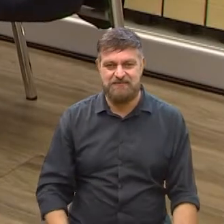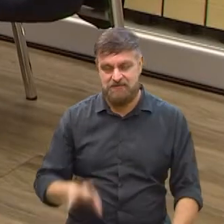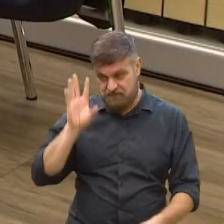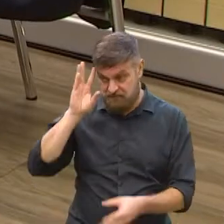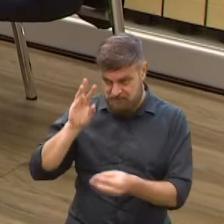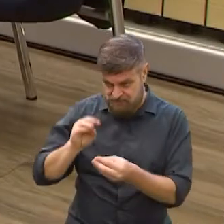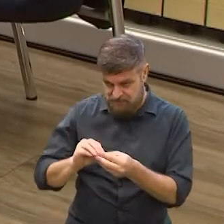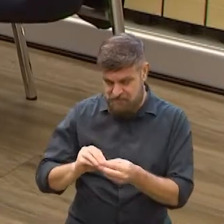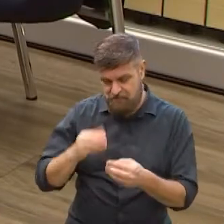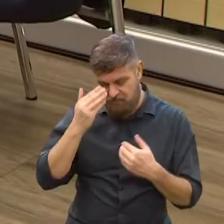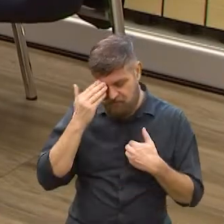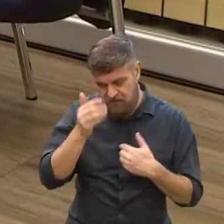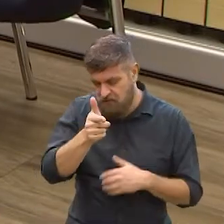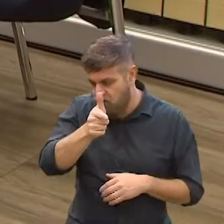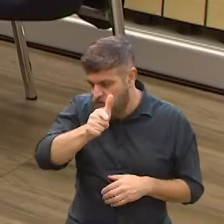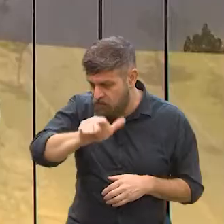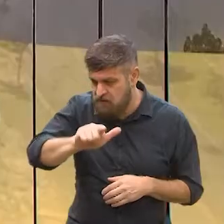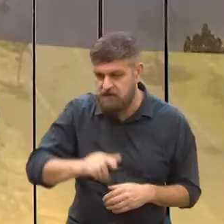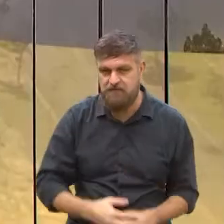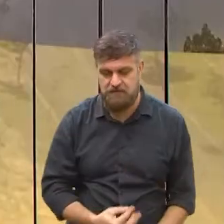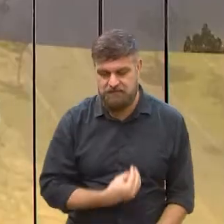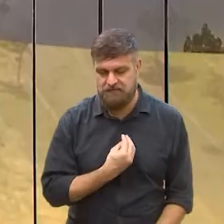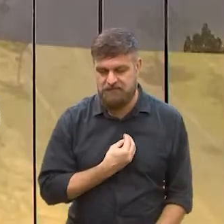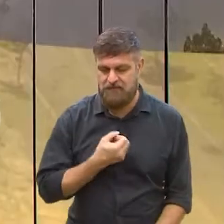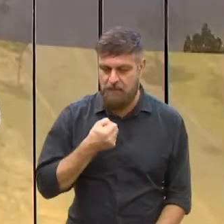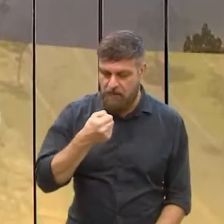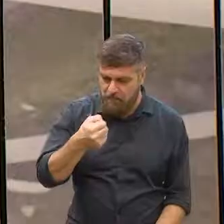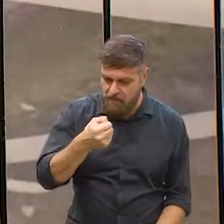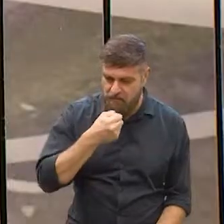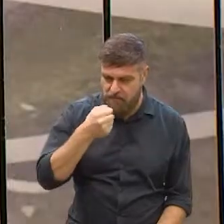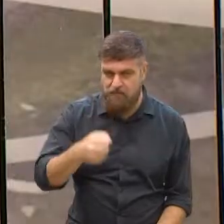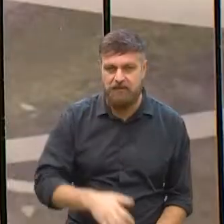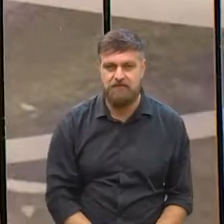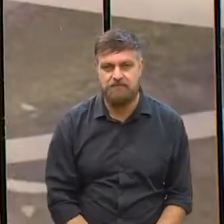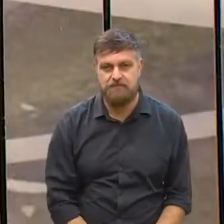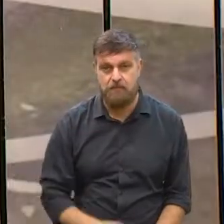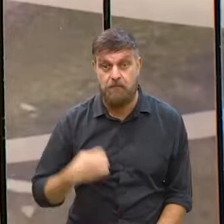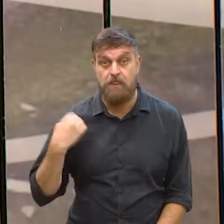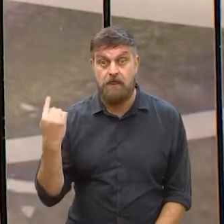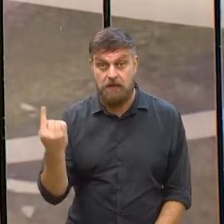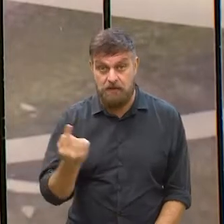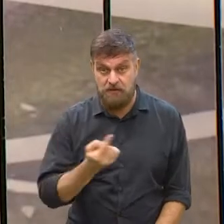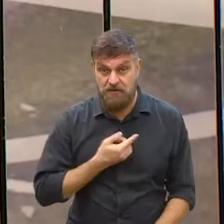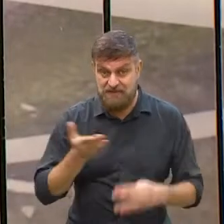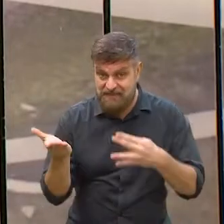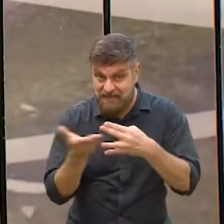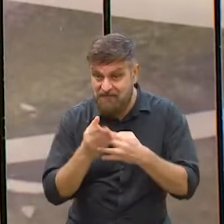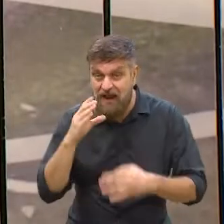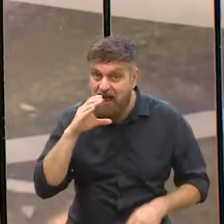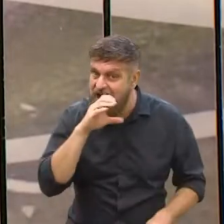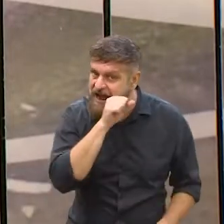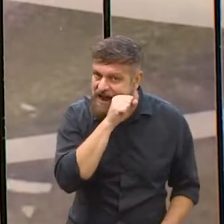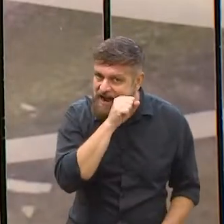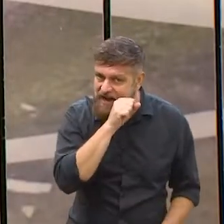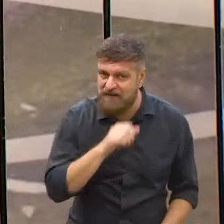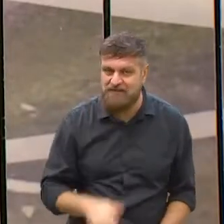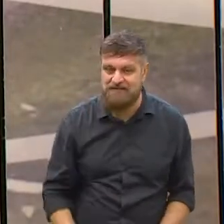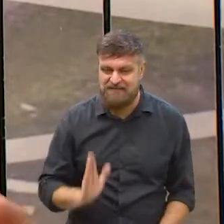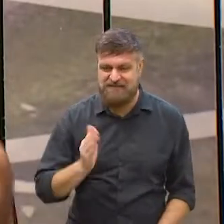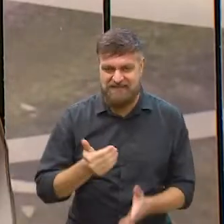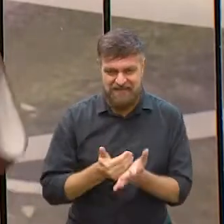bloco agradecendo mais uma vez a sua participação. Obrigado pelo convite, muito bom. E nós vamos para um rápido intervalo, como eu disse no